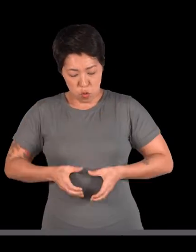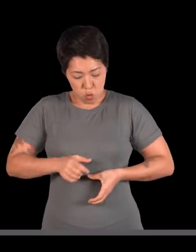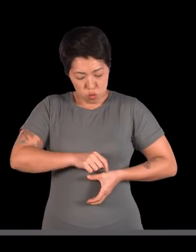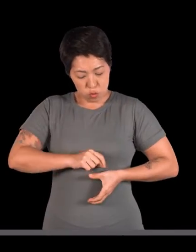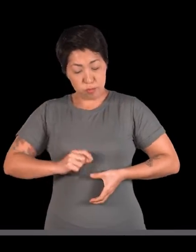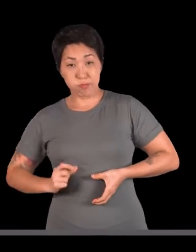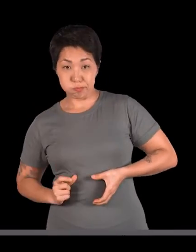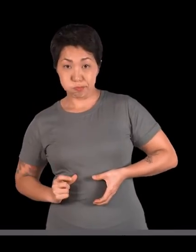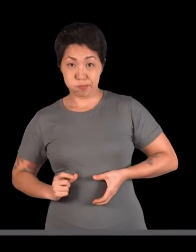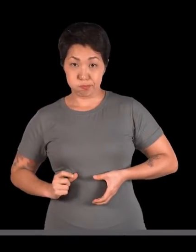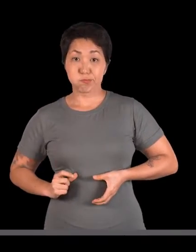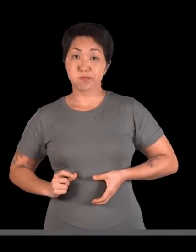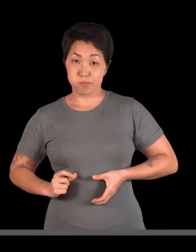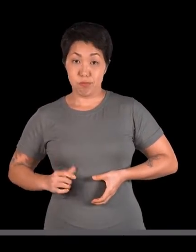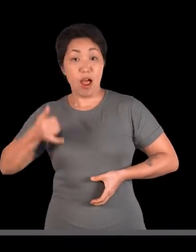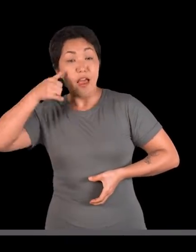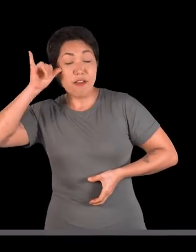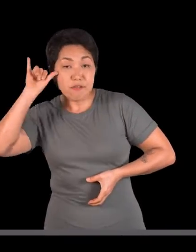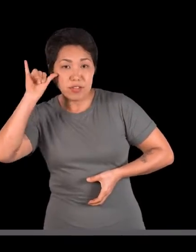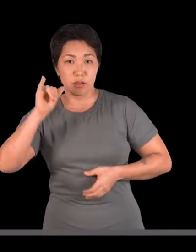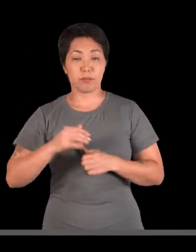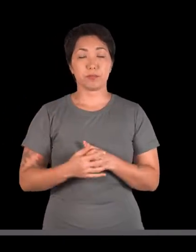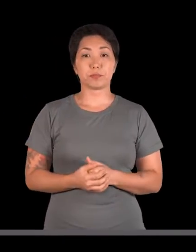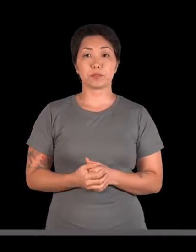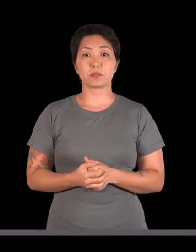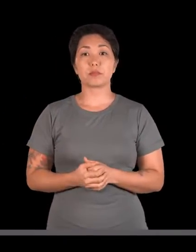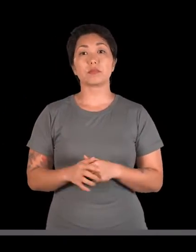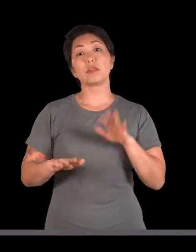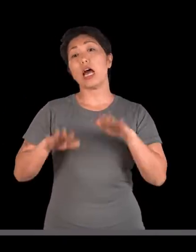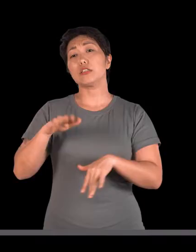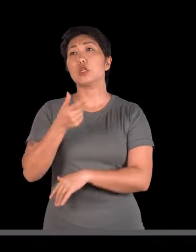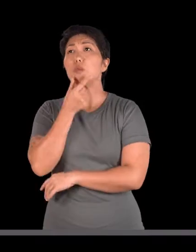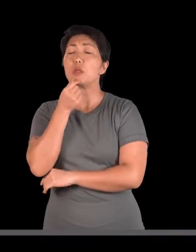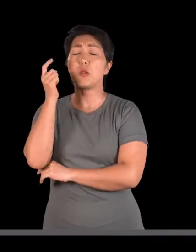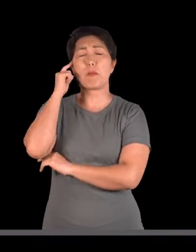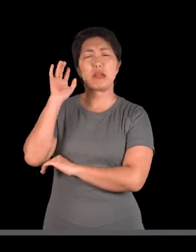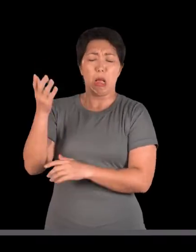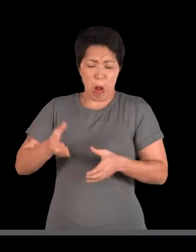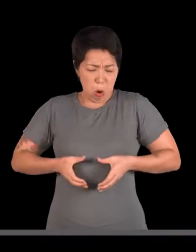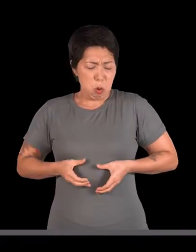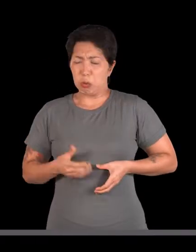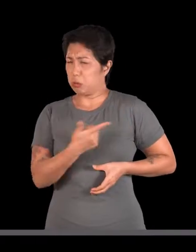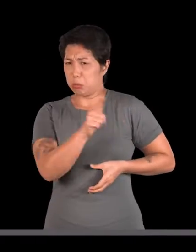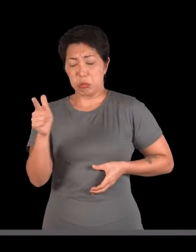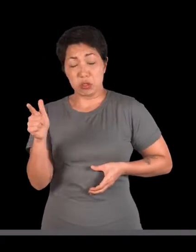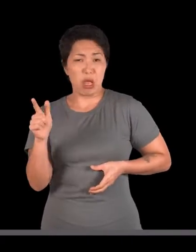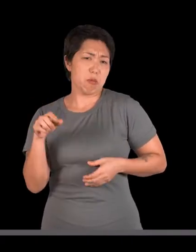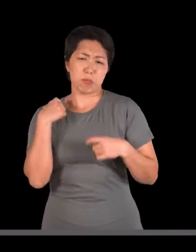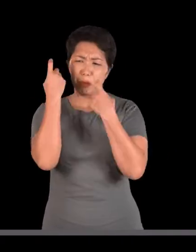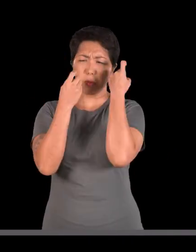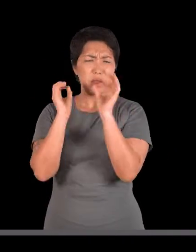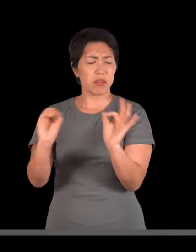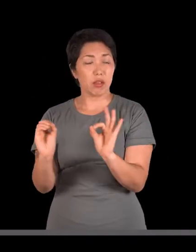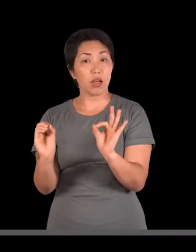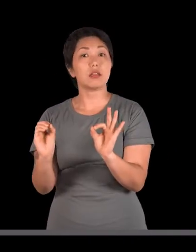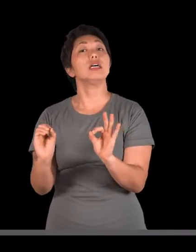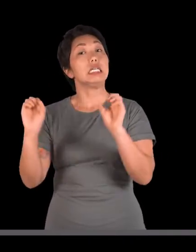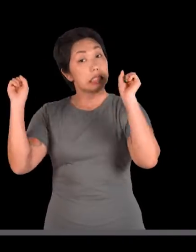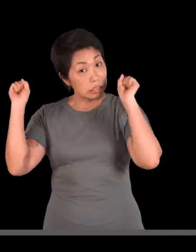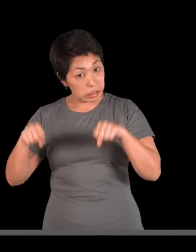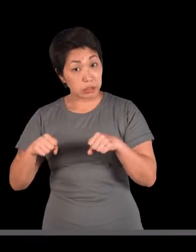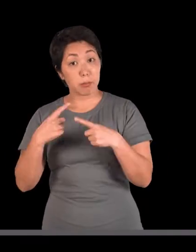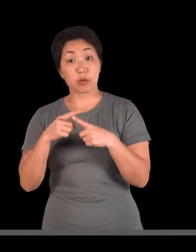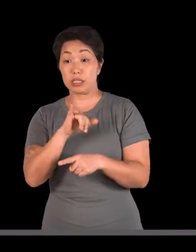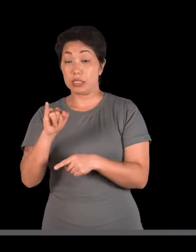não chegue nesse nível de se ter o câncer de colo de útero. E aí muitos meninos pensam assim, eu não tenho útero, não preciso me preocupar com isso. É claro que tem, porque